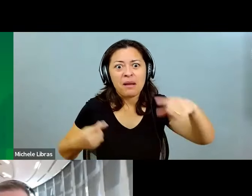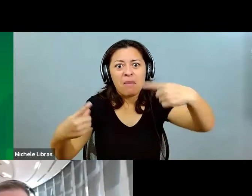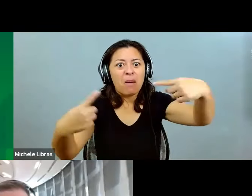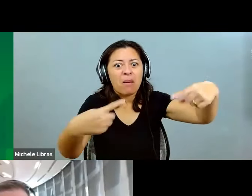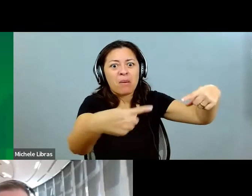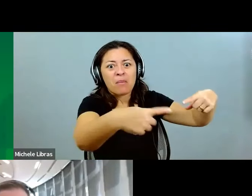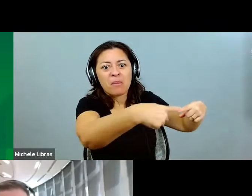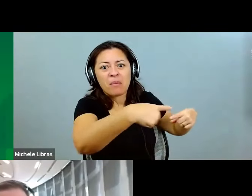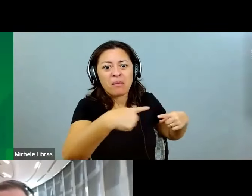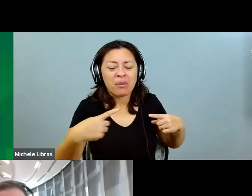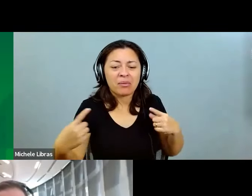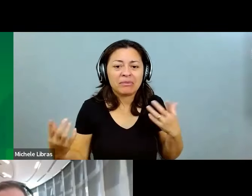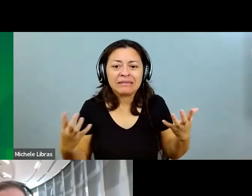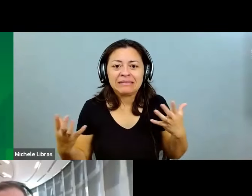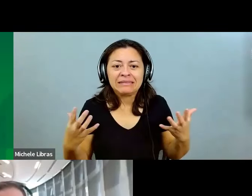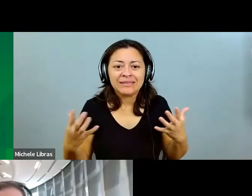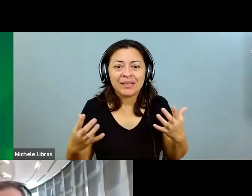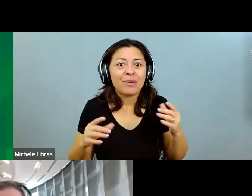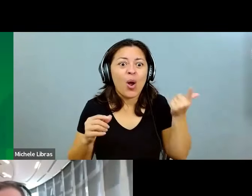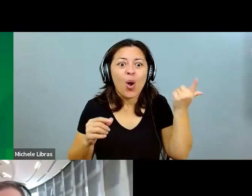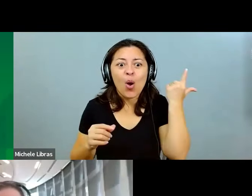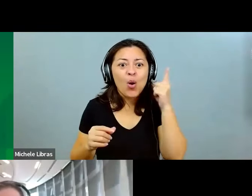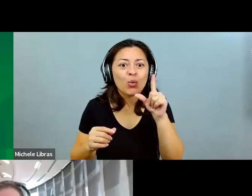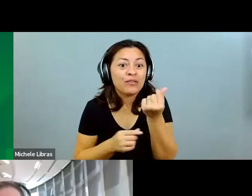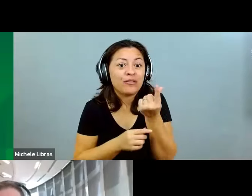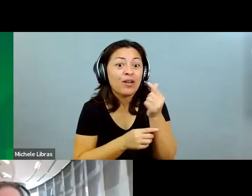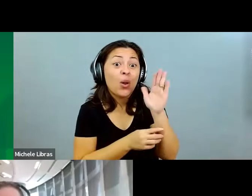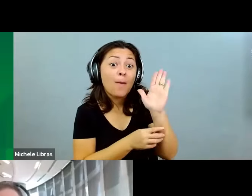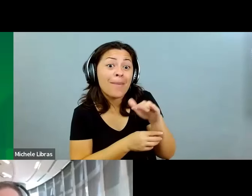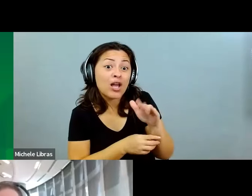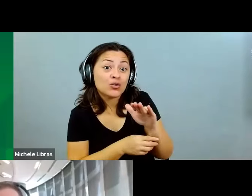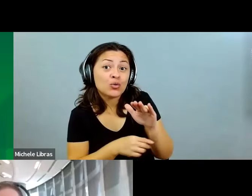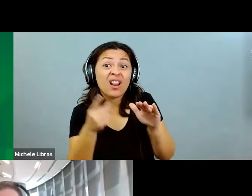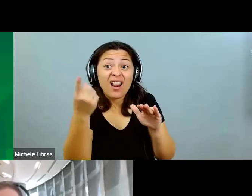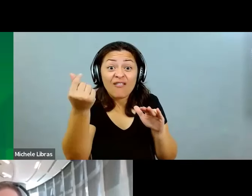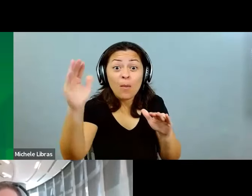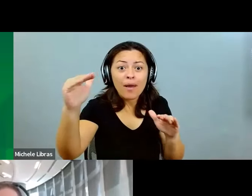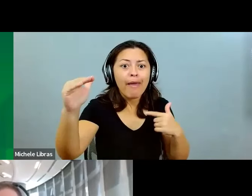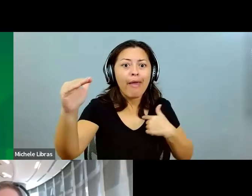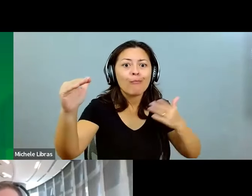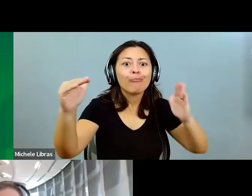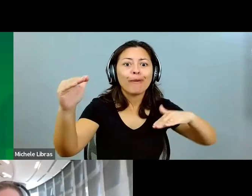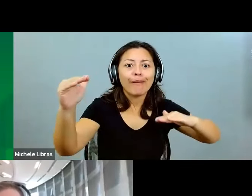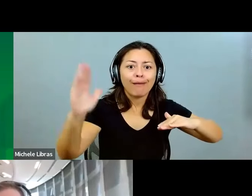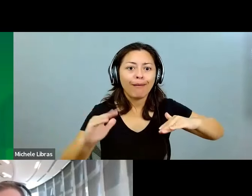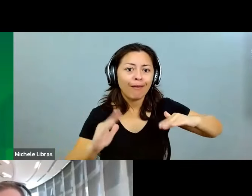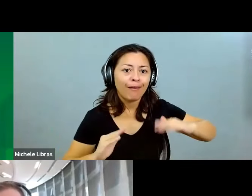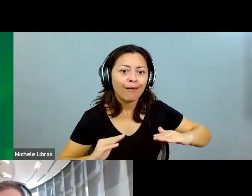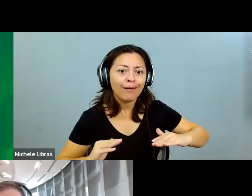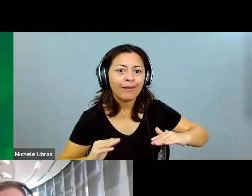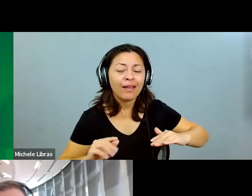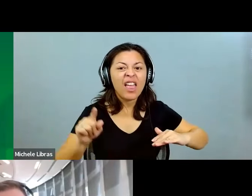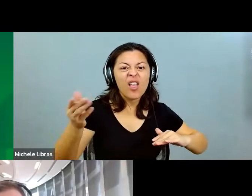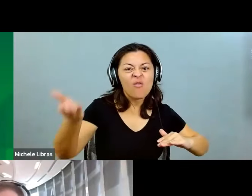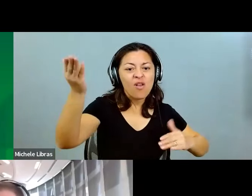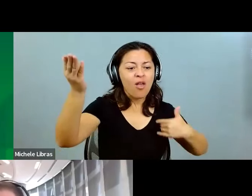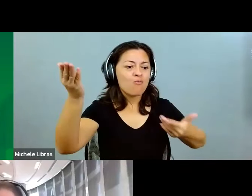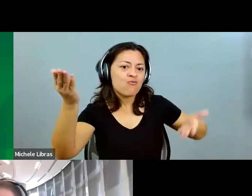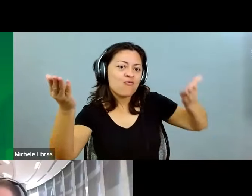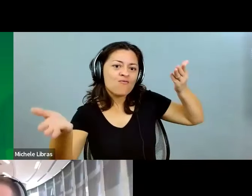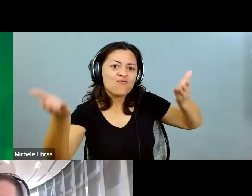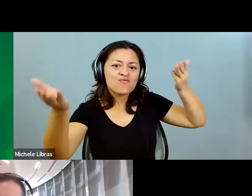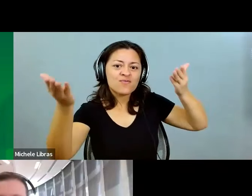logo para solução para preço baixo é preço baixo assim como a solução para preço alto é preço alto né é